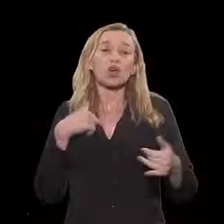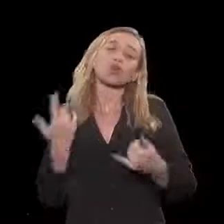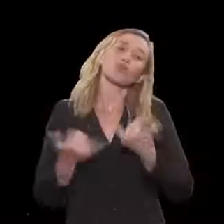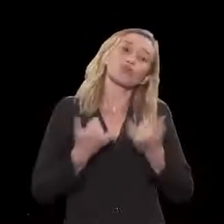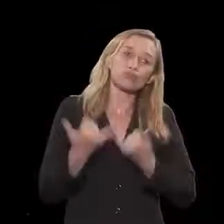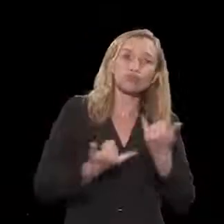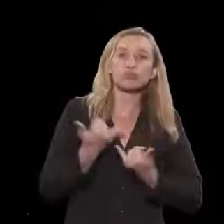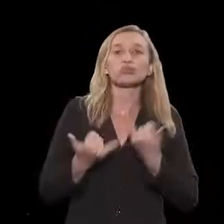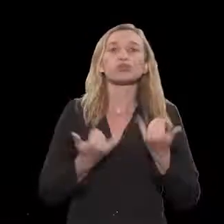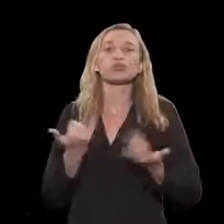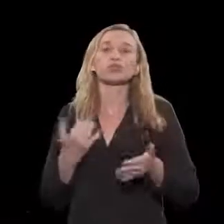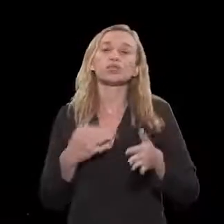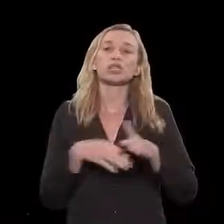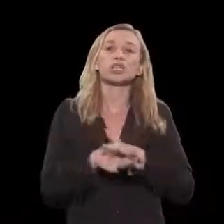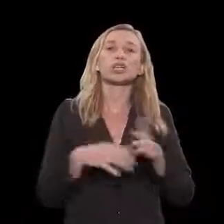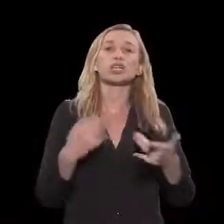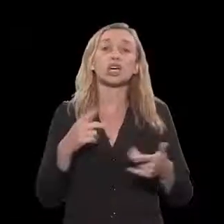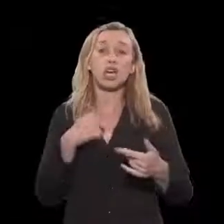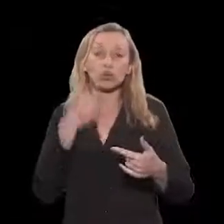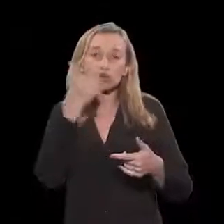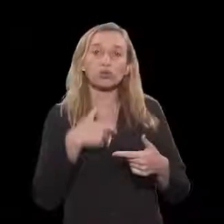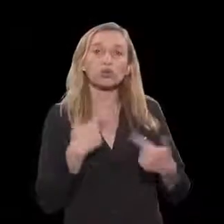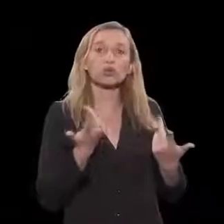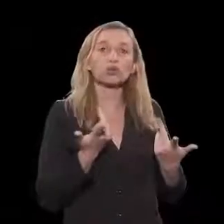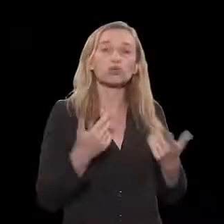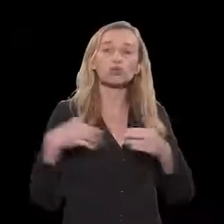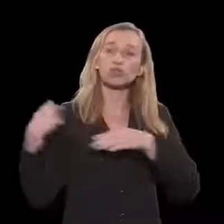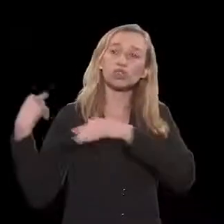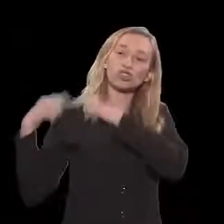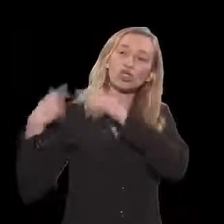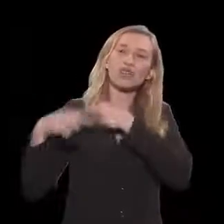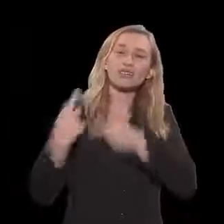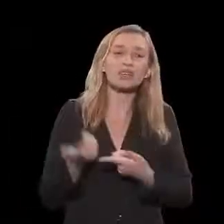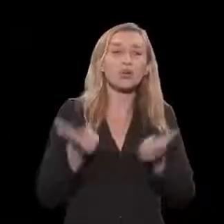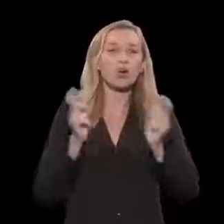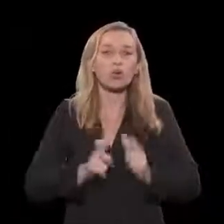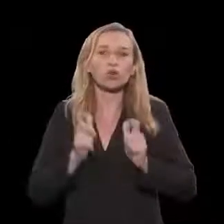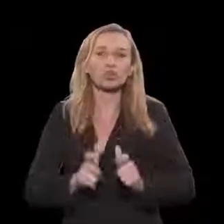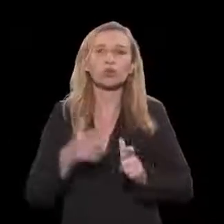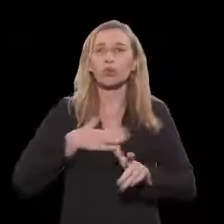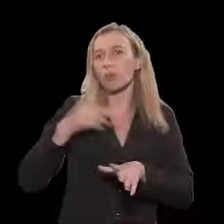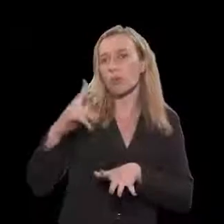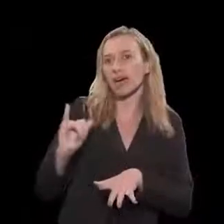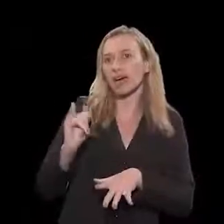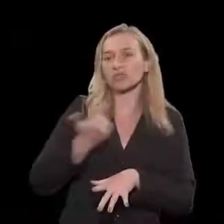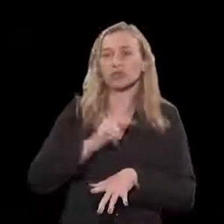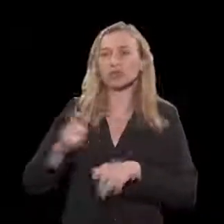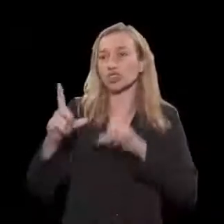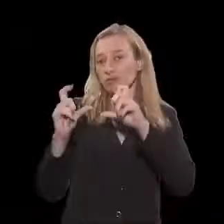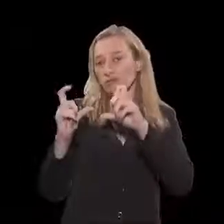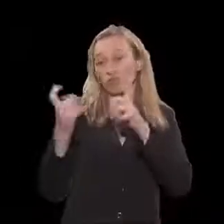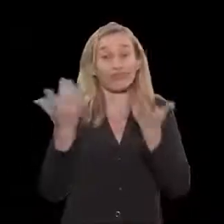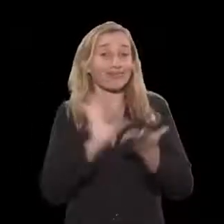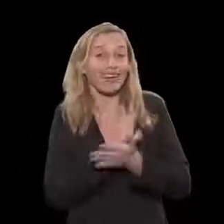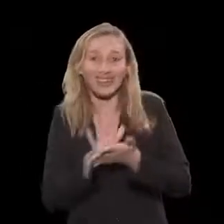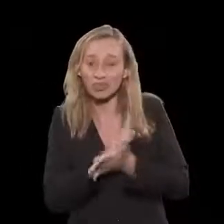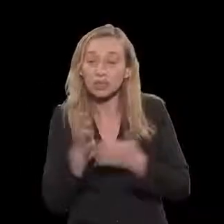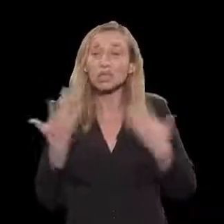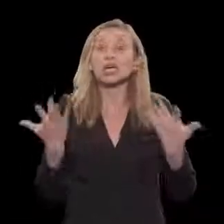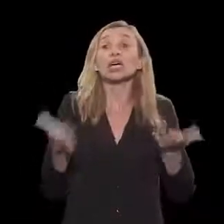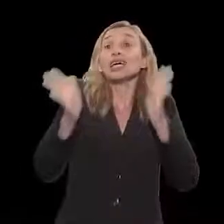eu costumo brincar que nós somos, né? Pelo menos eu sou de uma geração onde meus pais não tinham nem